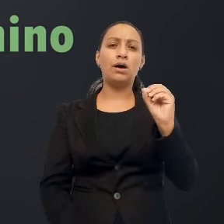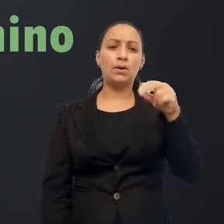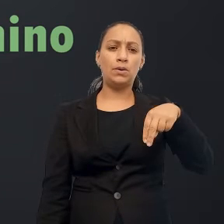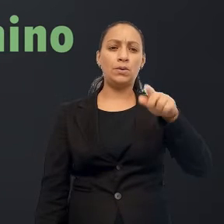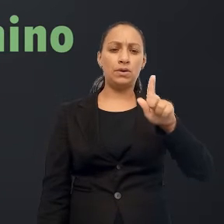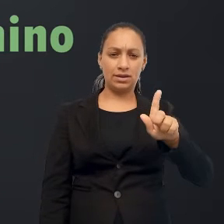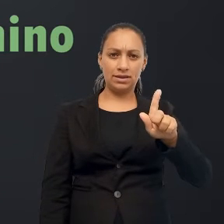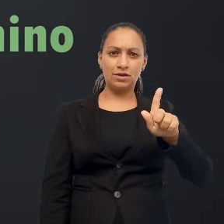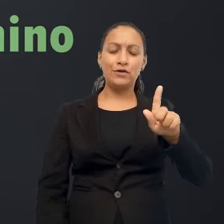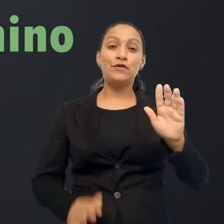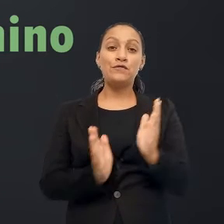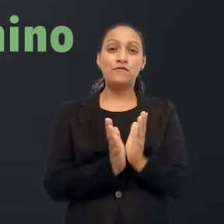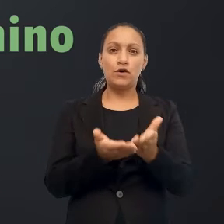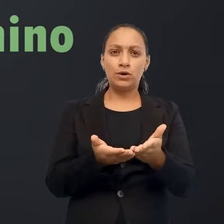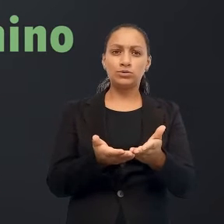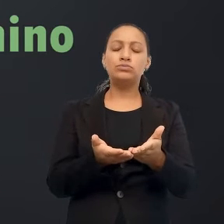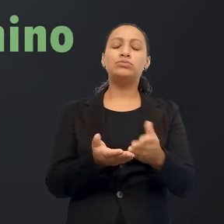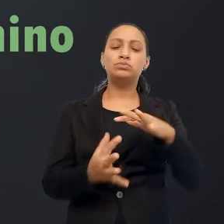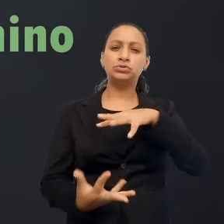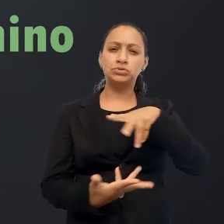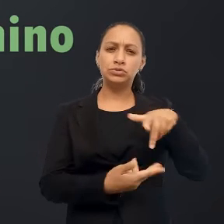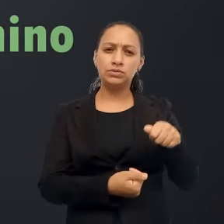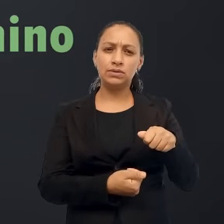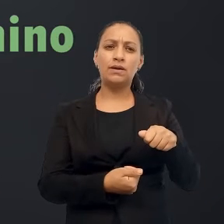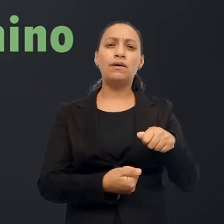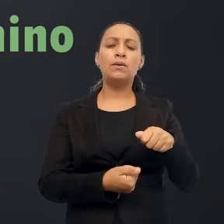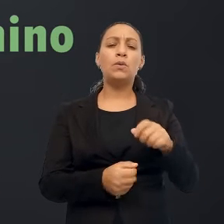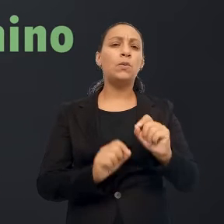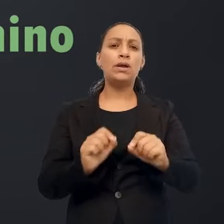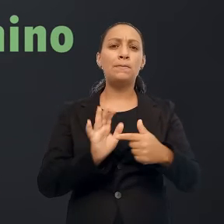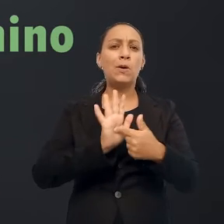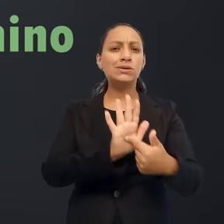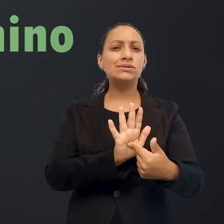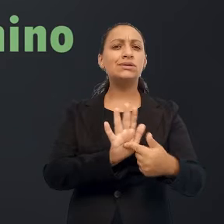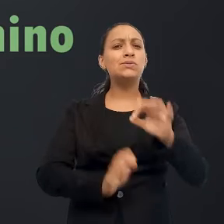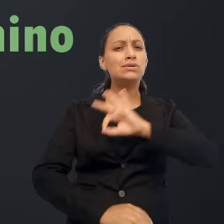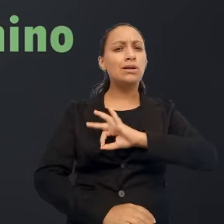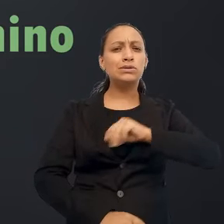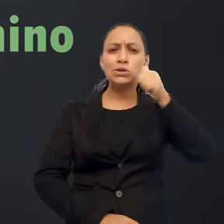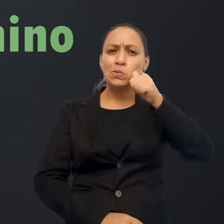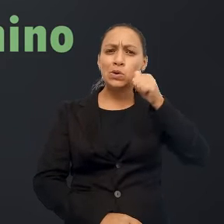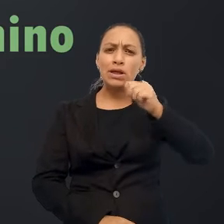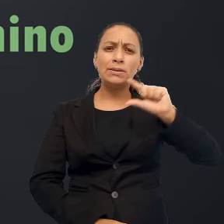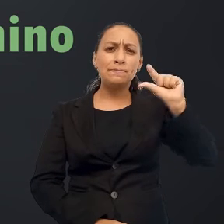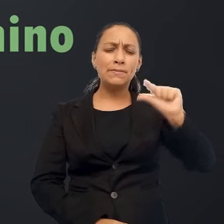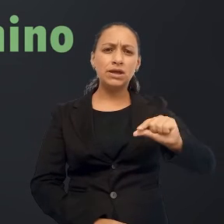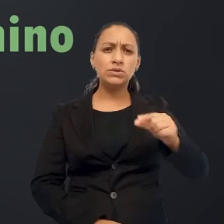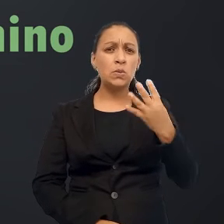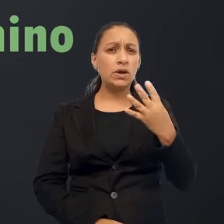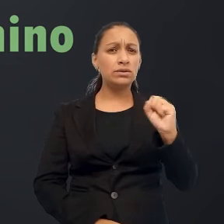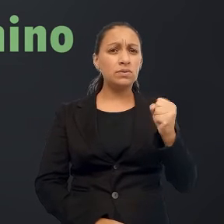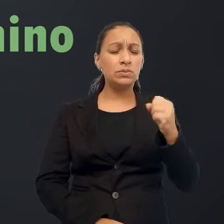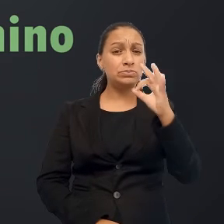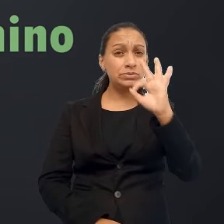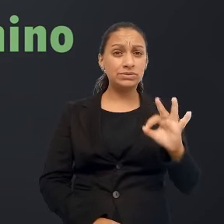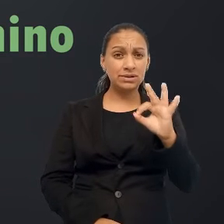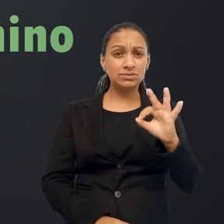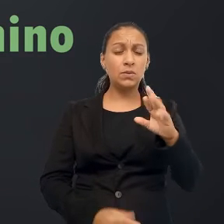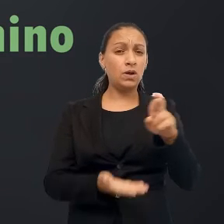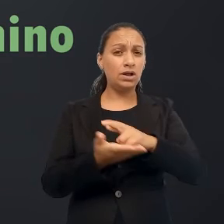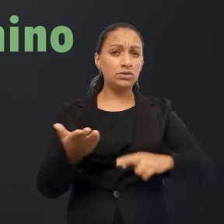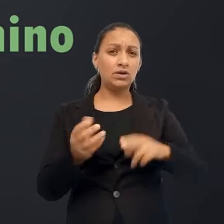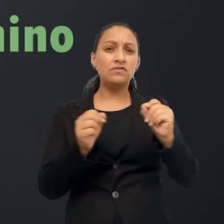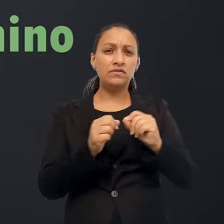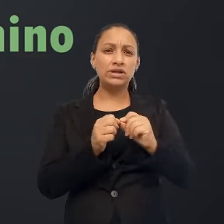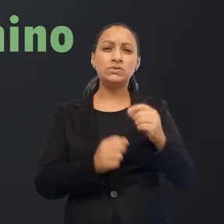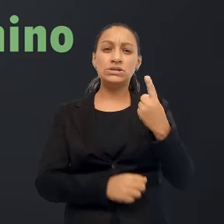Mundial aponta que as mulheres recebem 40% menos que os homens. Esse relatório é elaborado em